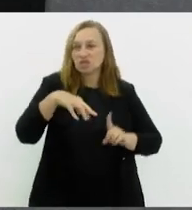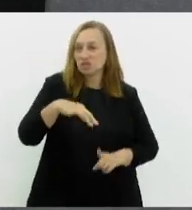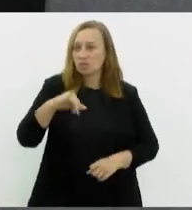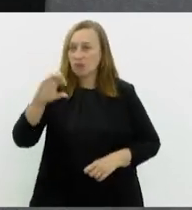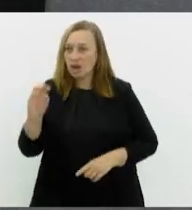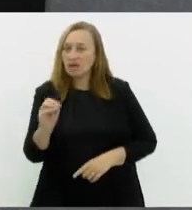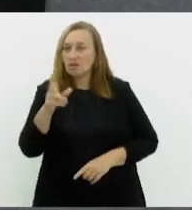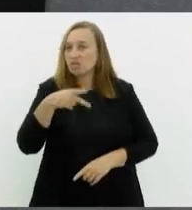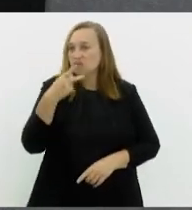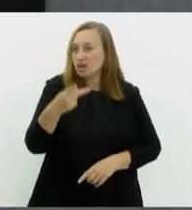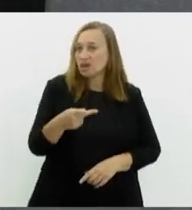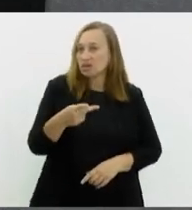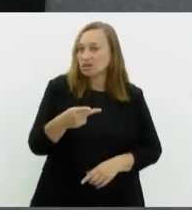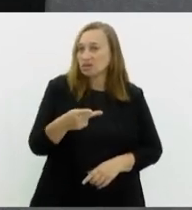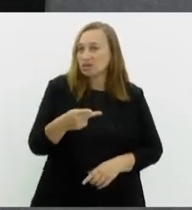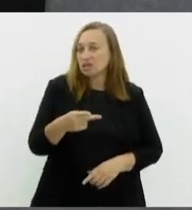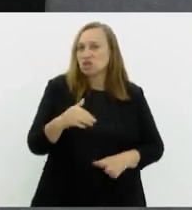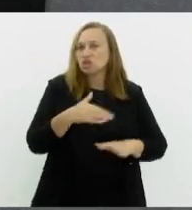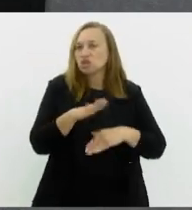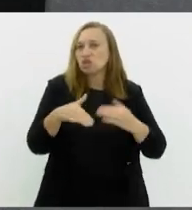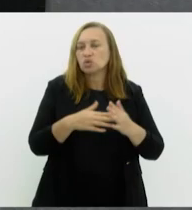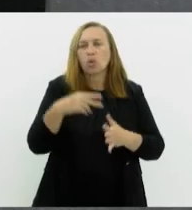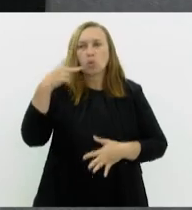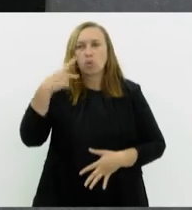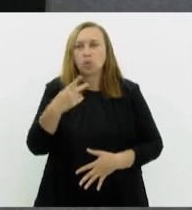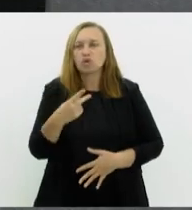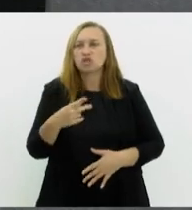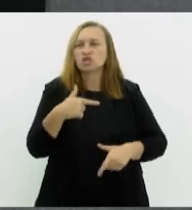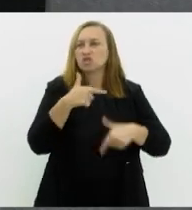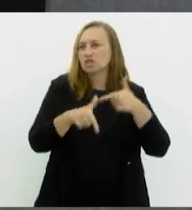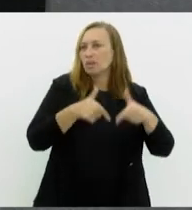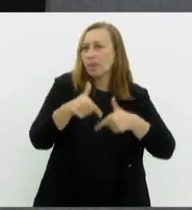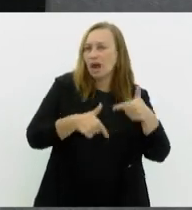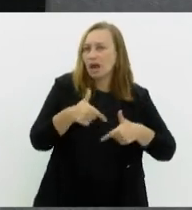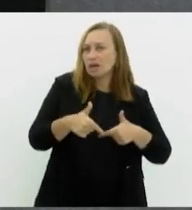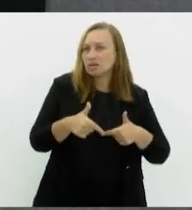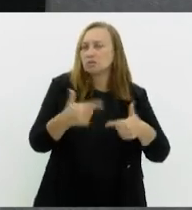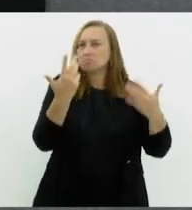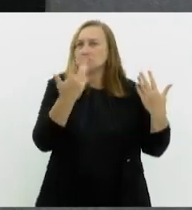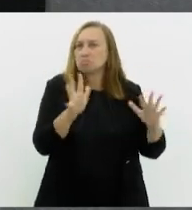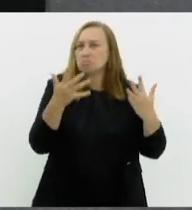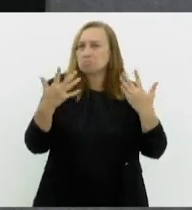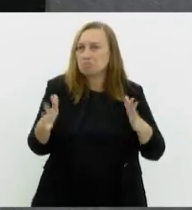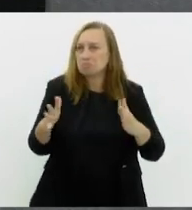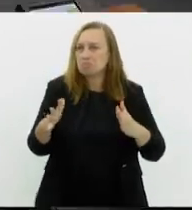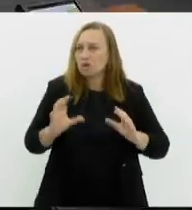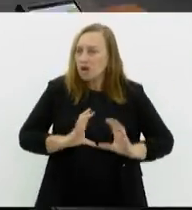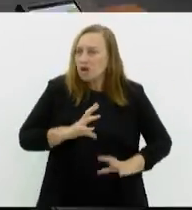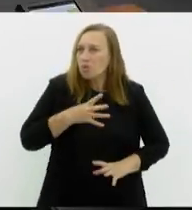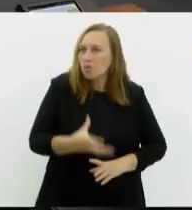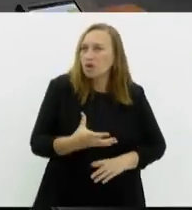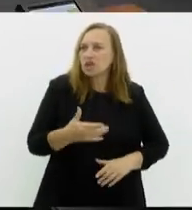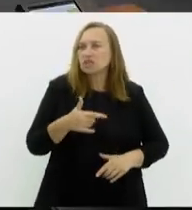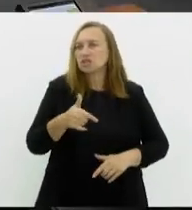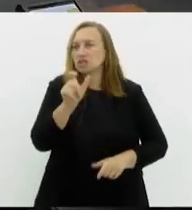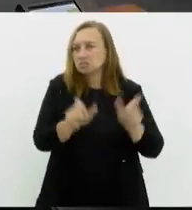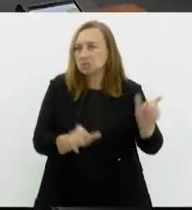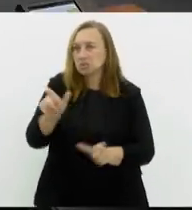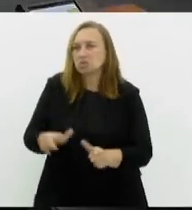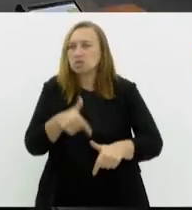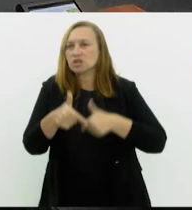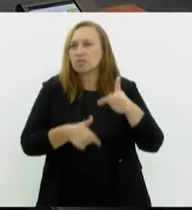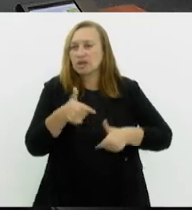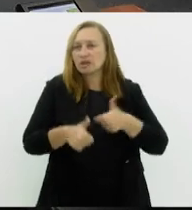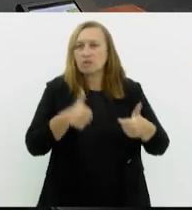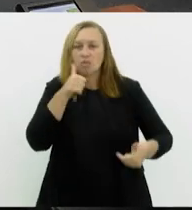quando falamos de todas as políticas trabalhistas, quando saudamos a coragem de trabalhadores e